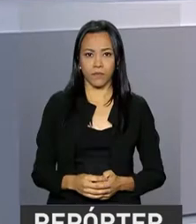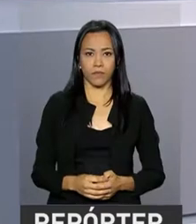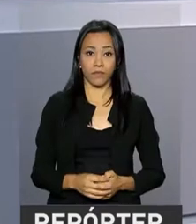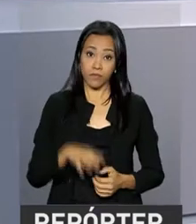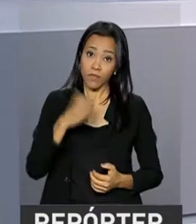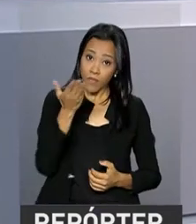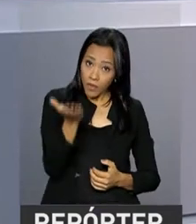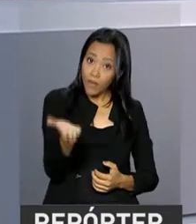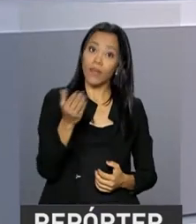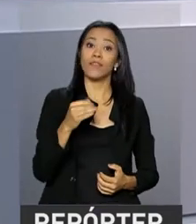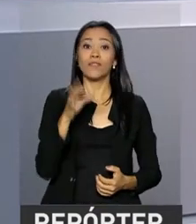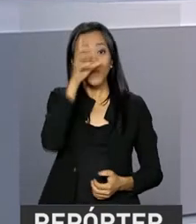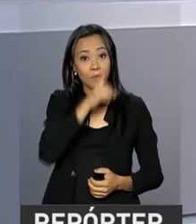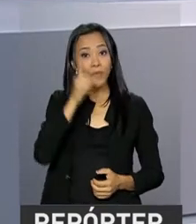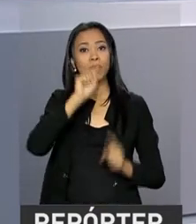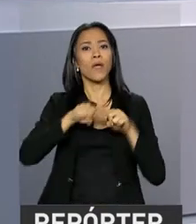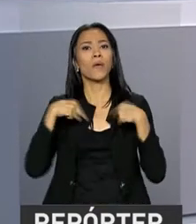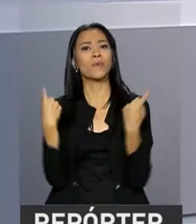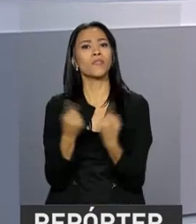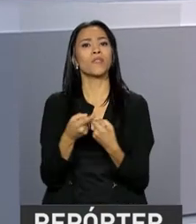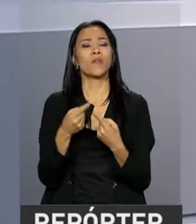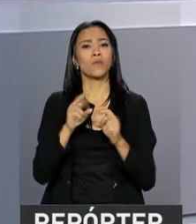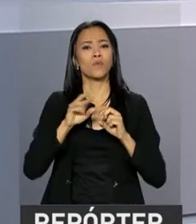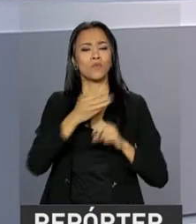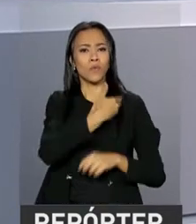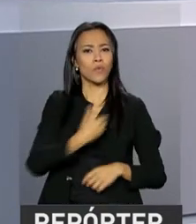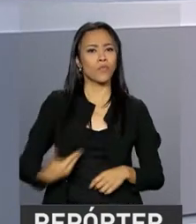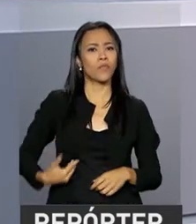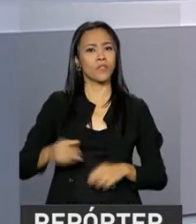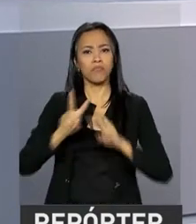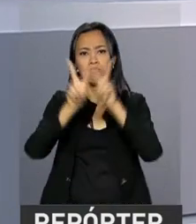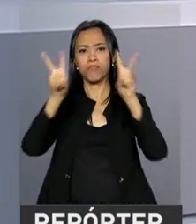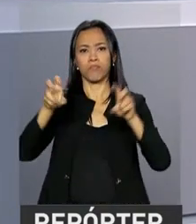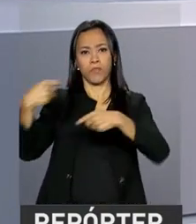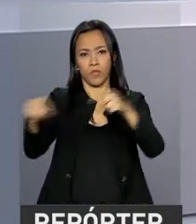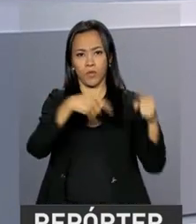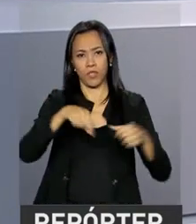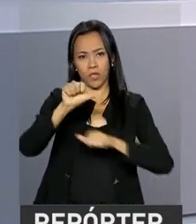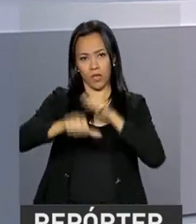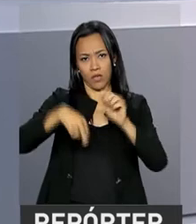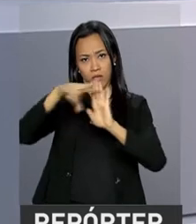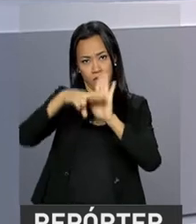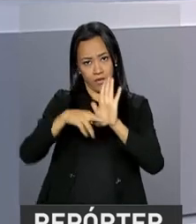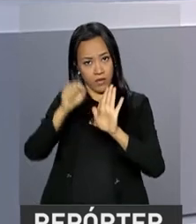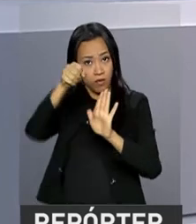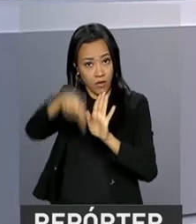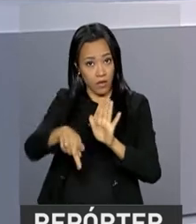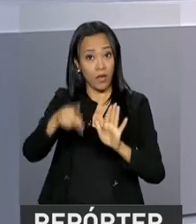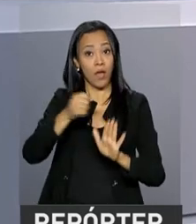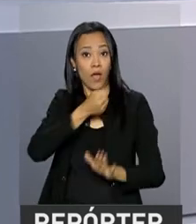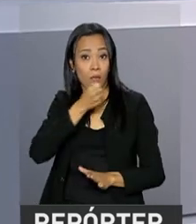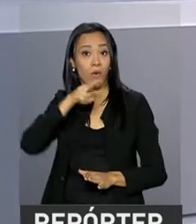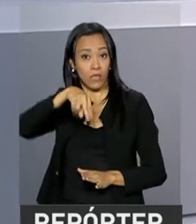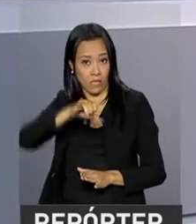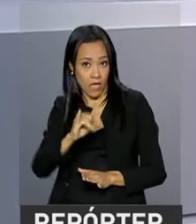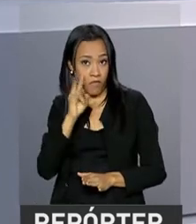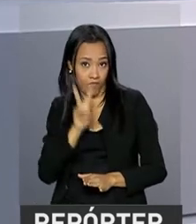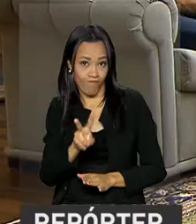E esse foi mais um domingo de reunião no governo para discutir a reforma da Previdência. O repórter Ney Pereira acompanhou toda a movimentação.